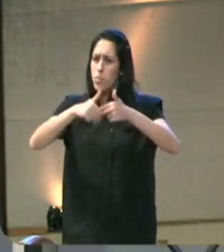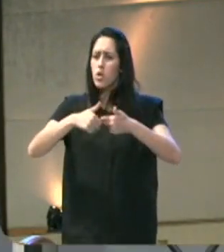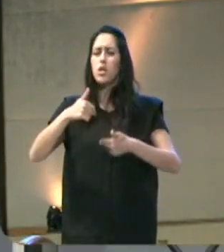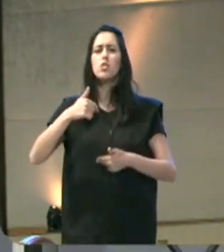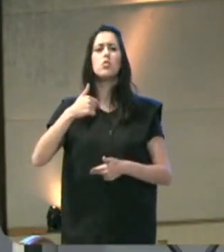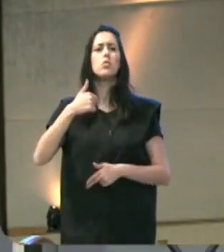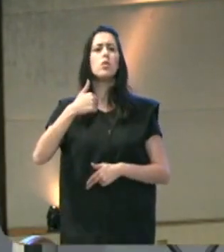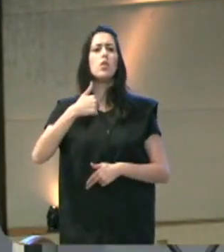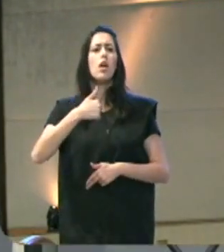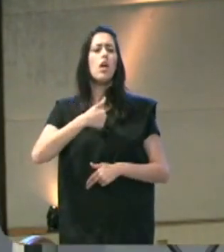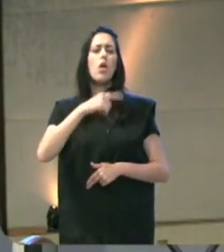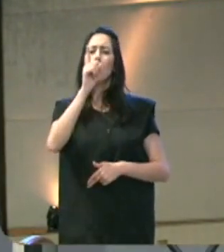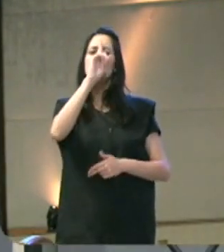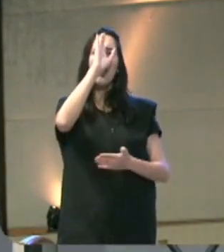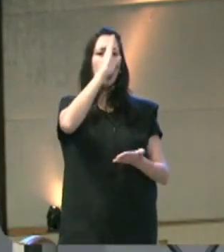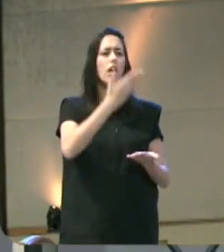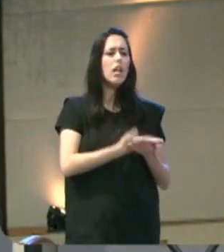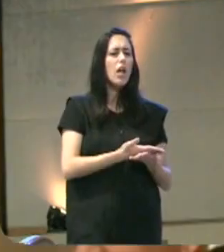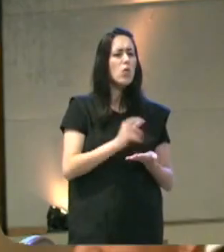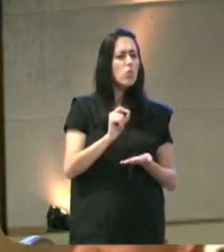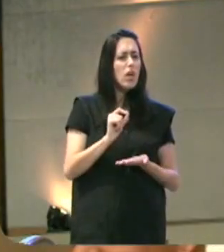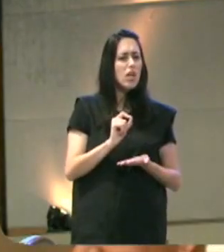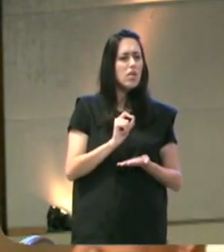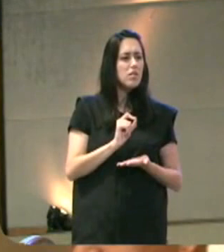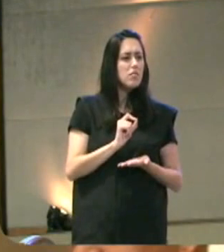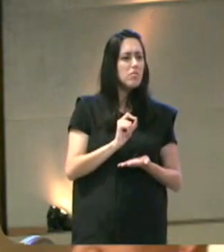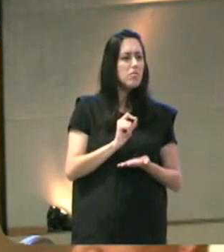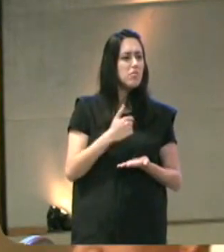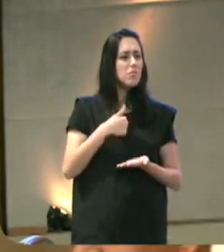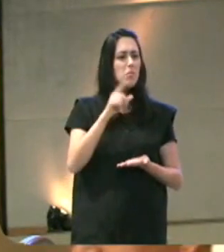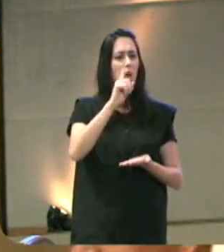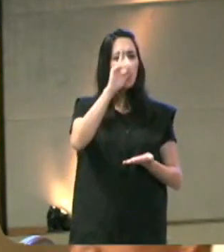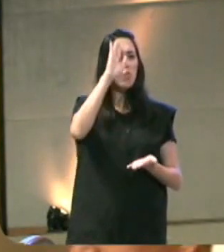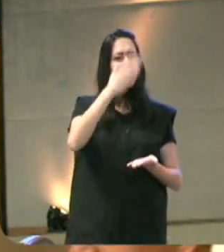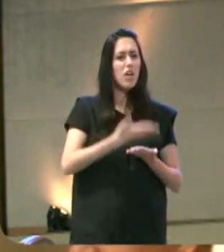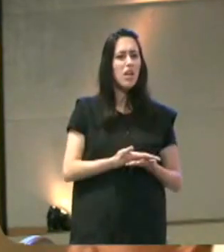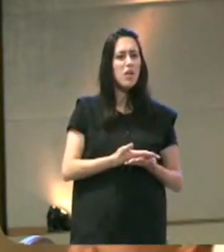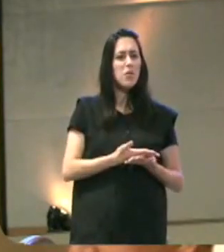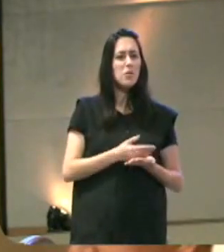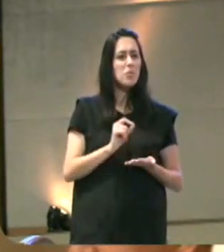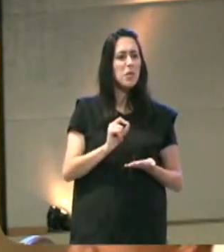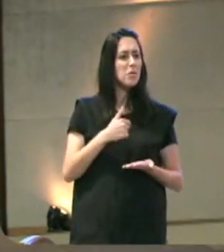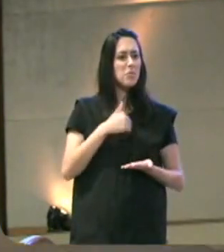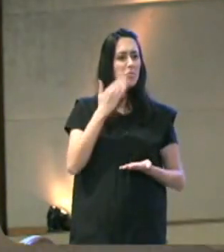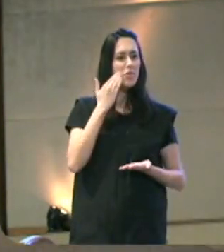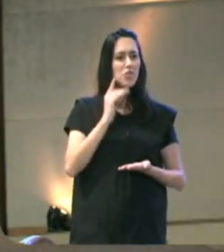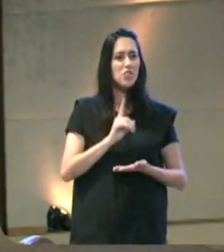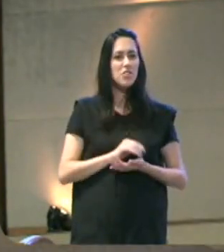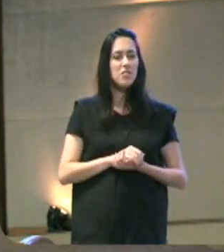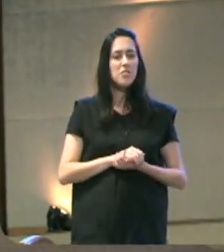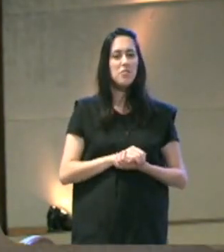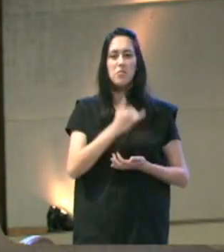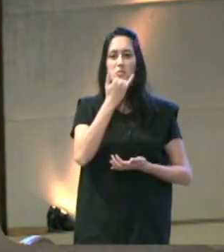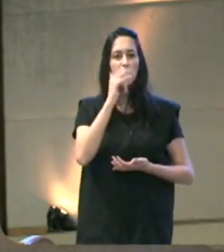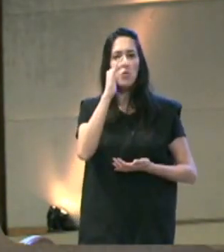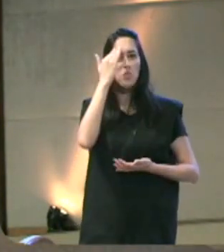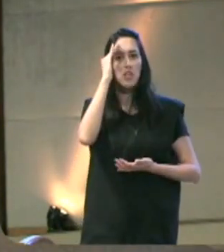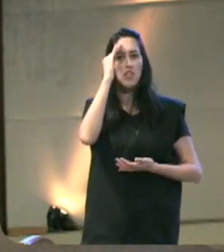inferno. Você já ouviu isso? Não é verdade? De onde veio esse